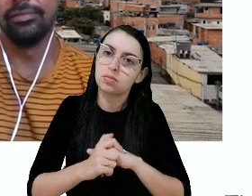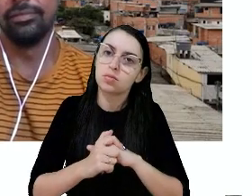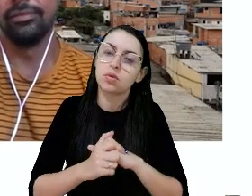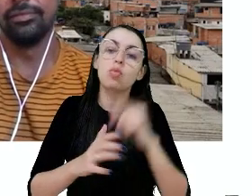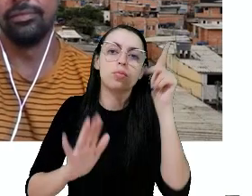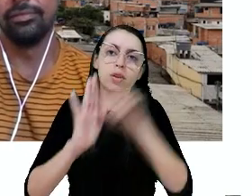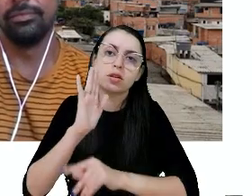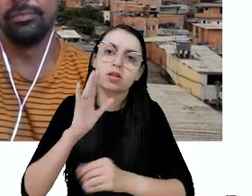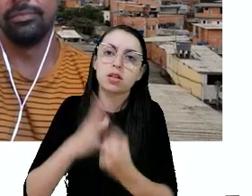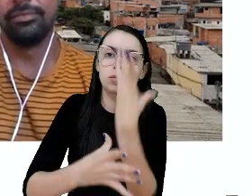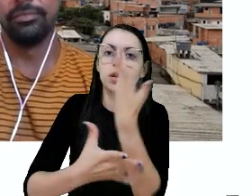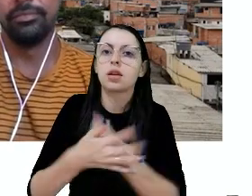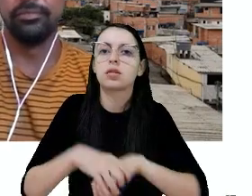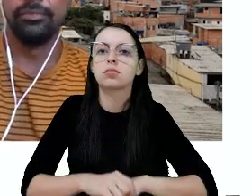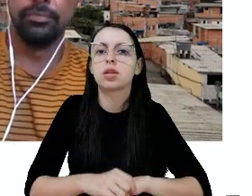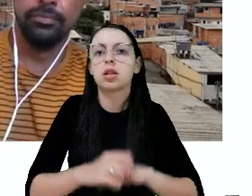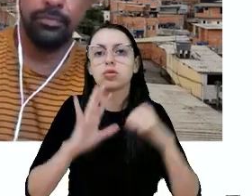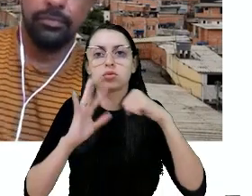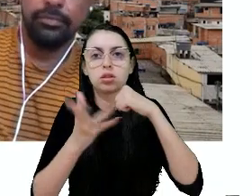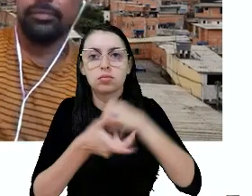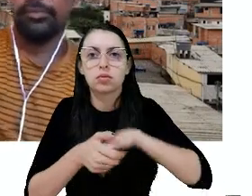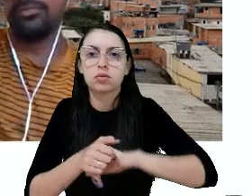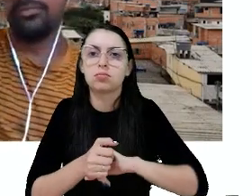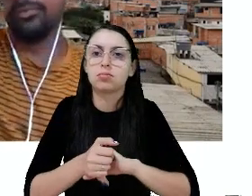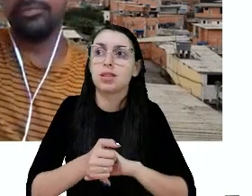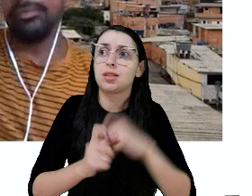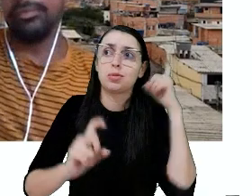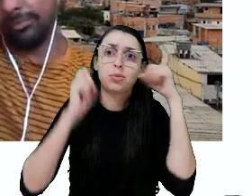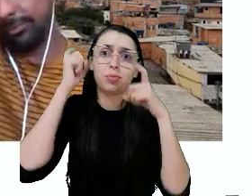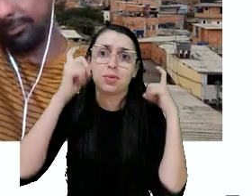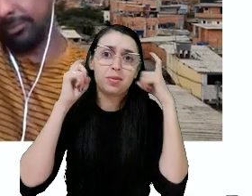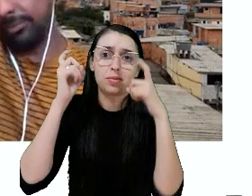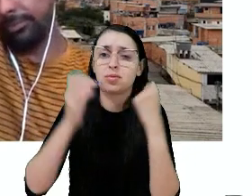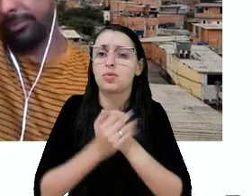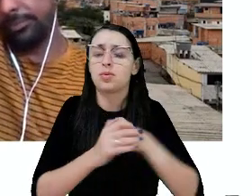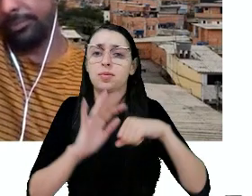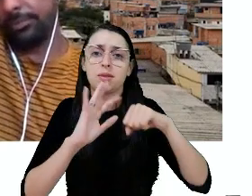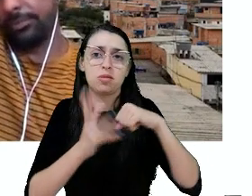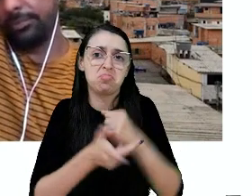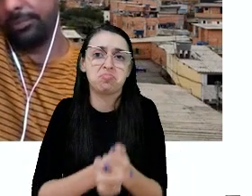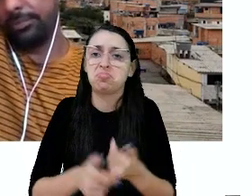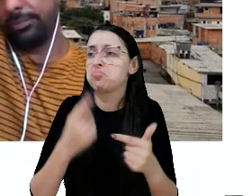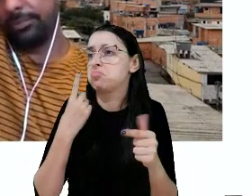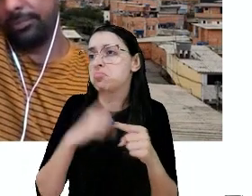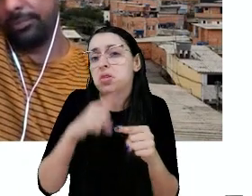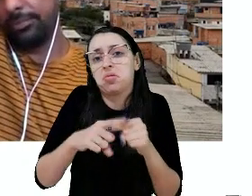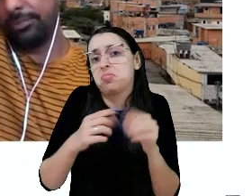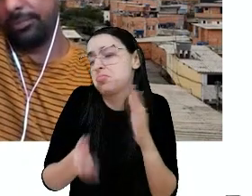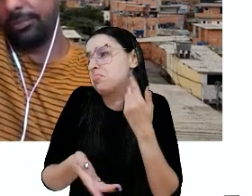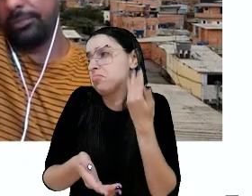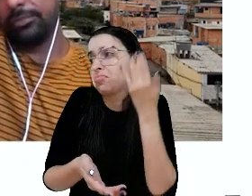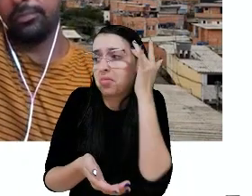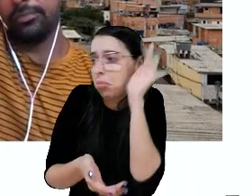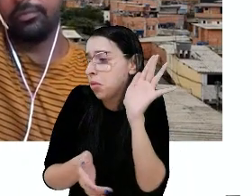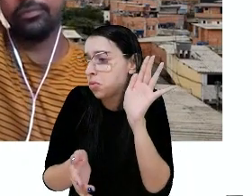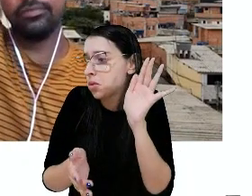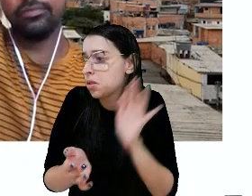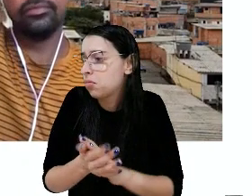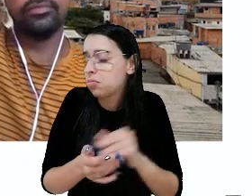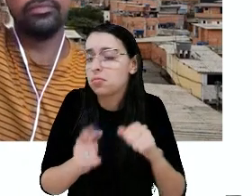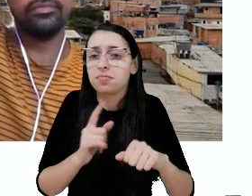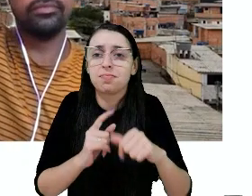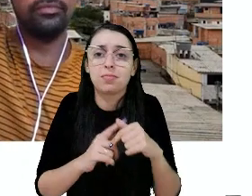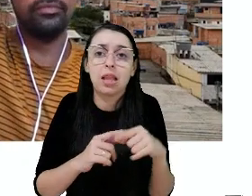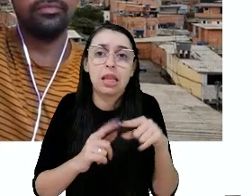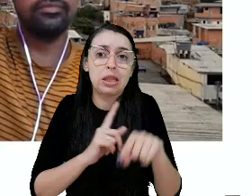esse projeto nasceu, na pandemia e no pandemônio da pandemia. Eu não sei por que, não me perguntem, não temos tempo